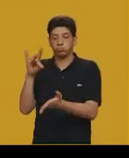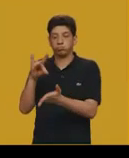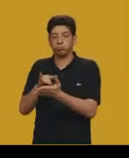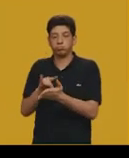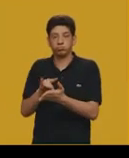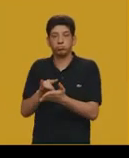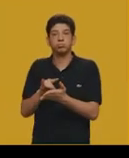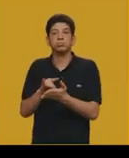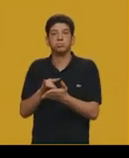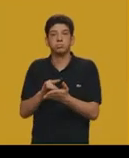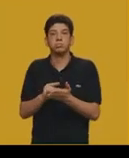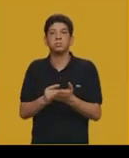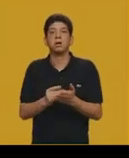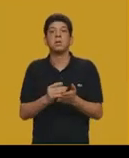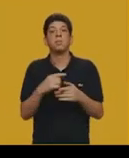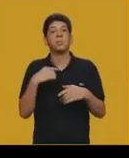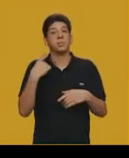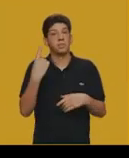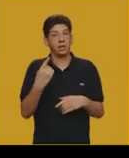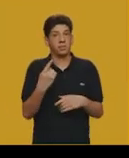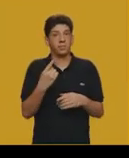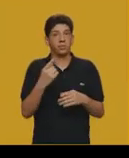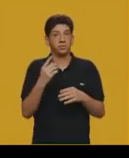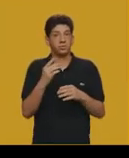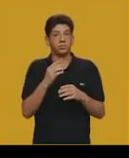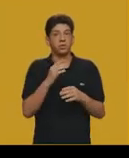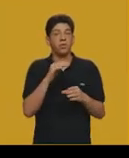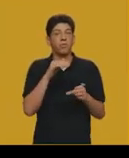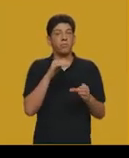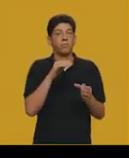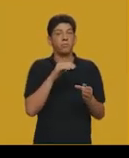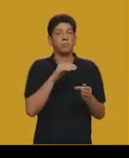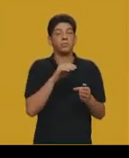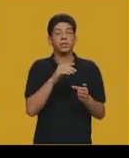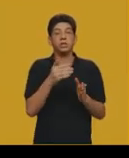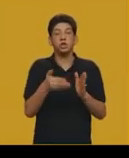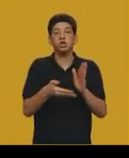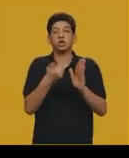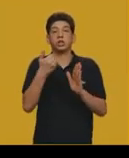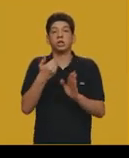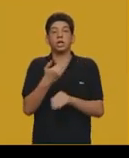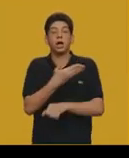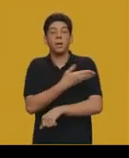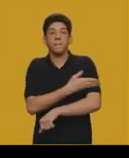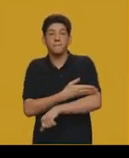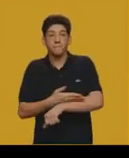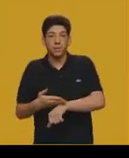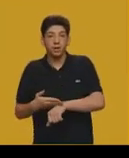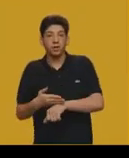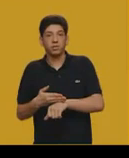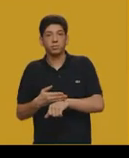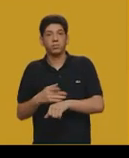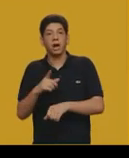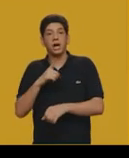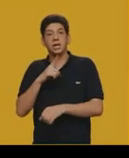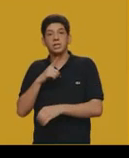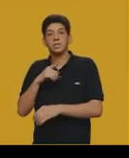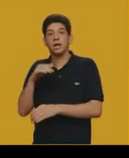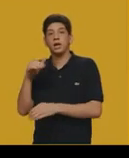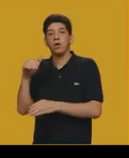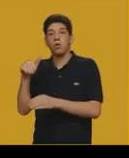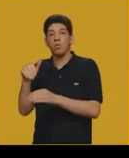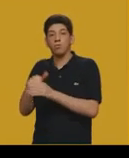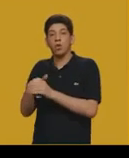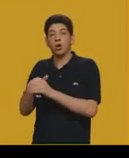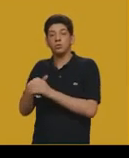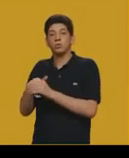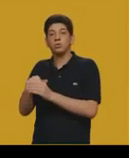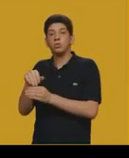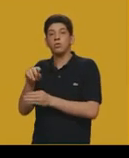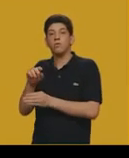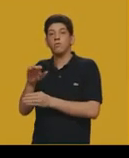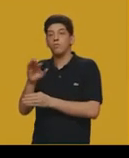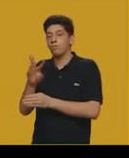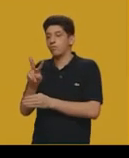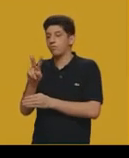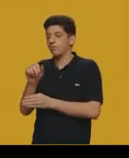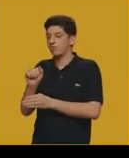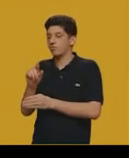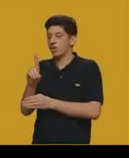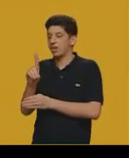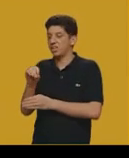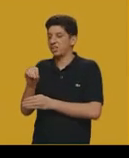contabilizadas. Depois você pega esse total e você tira os brancos, e aí você vai ter só os votos válidos. E aí você vai pegar o número de votos